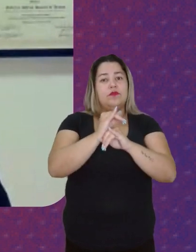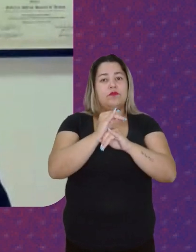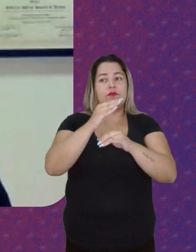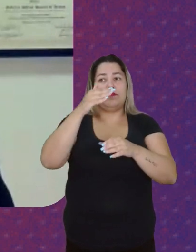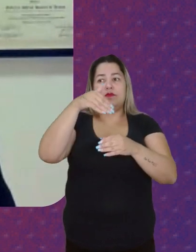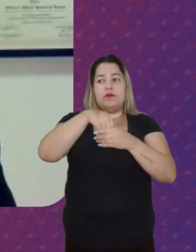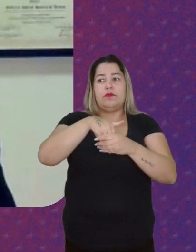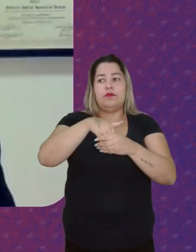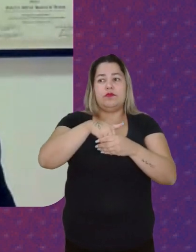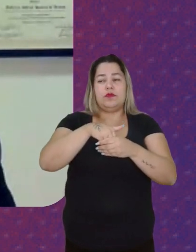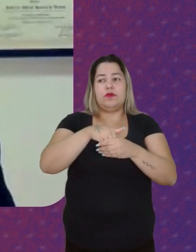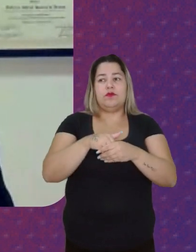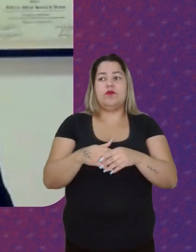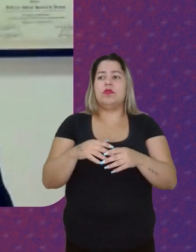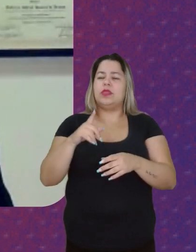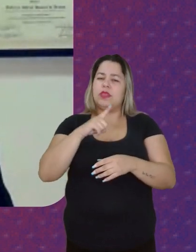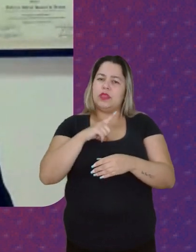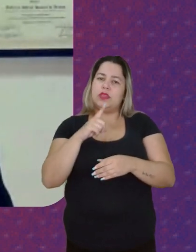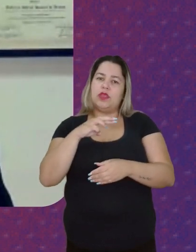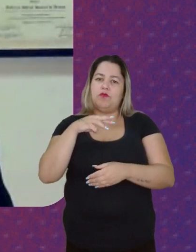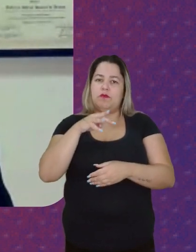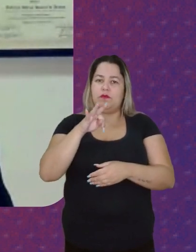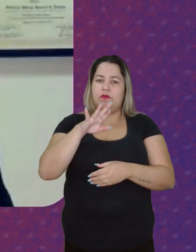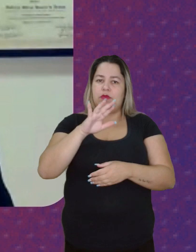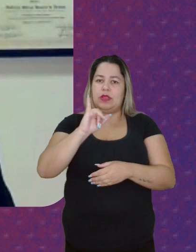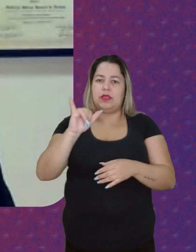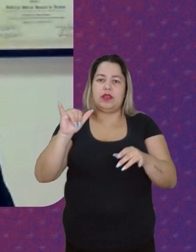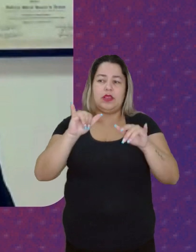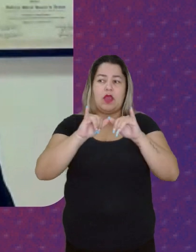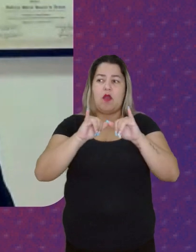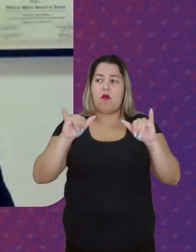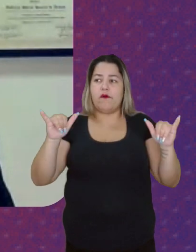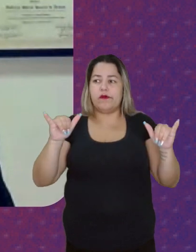tem um material informativo que é muito